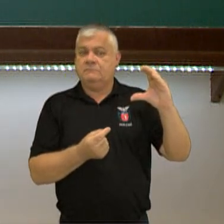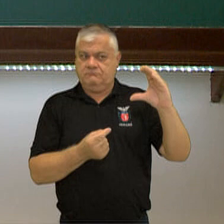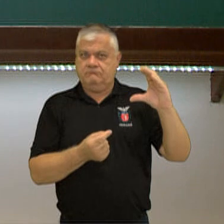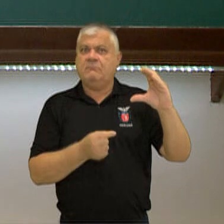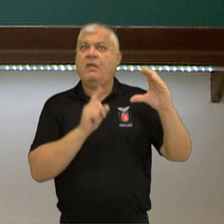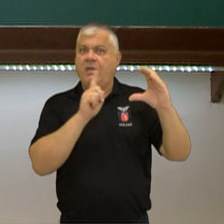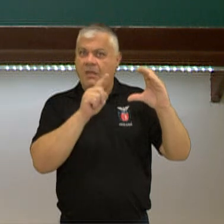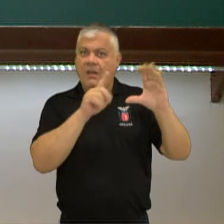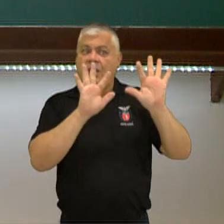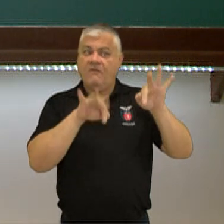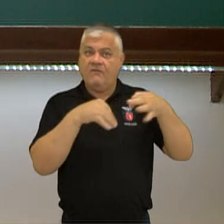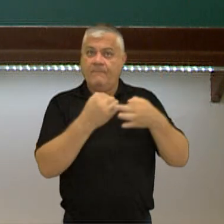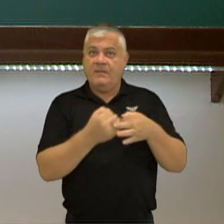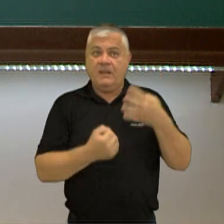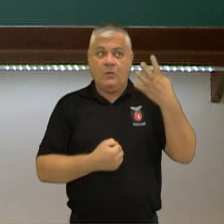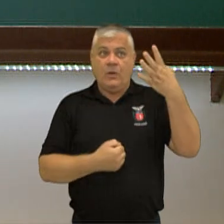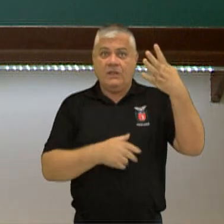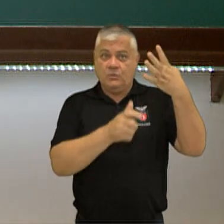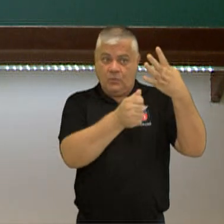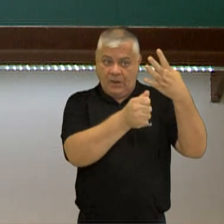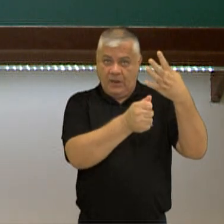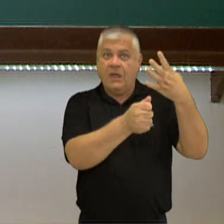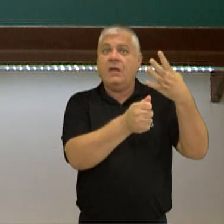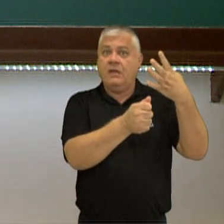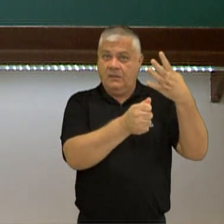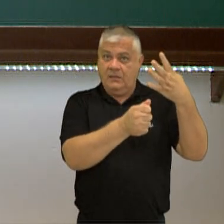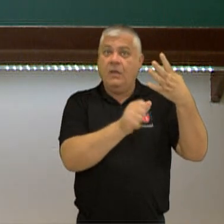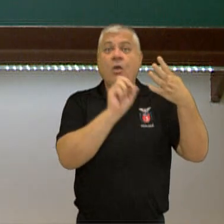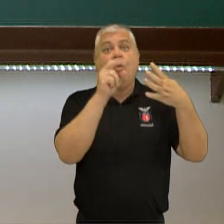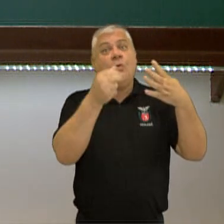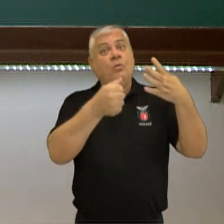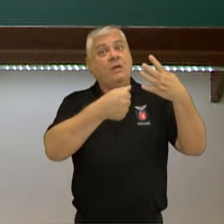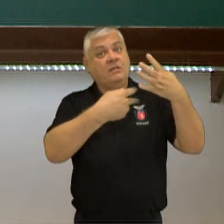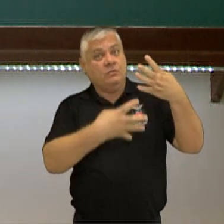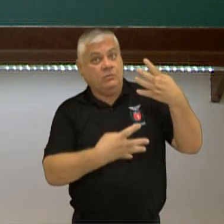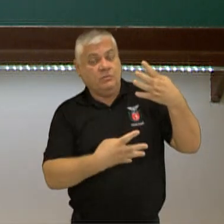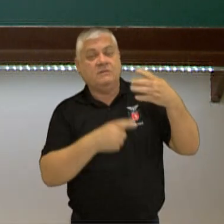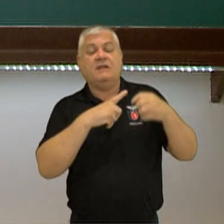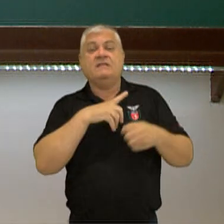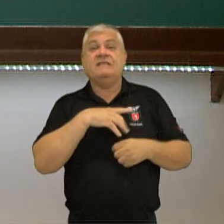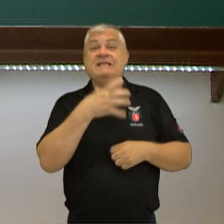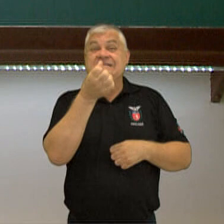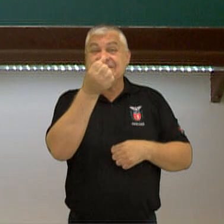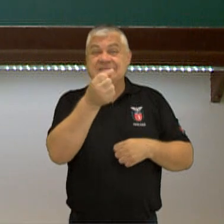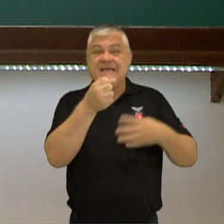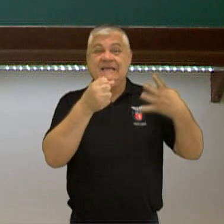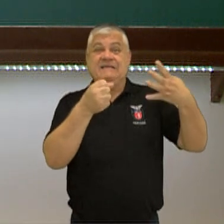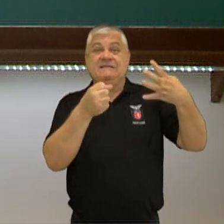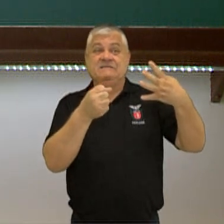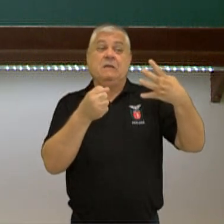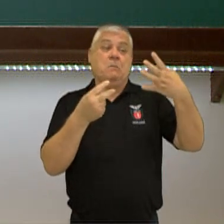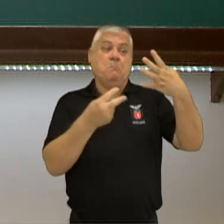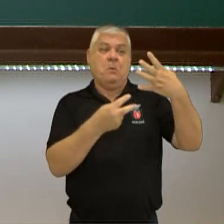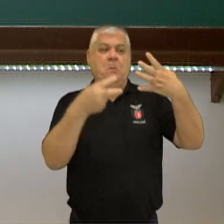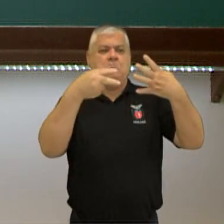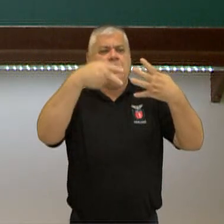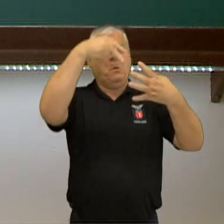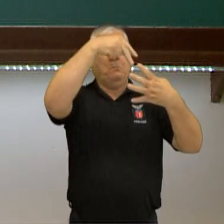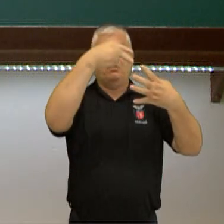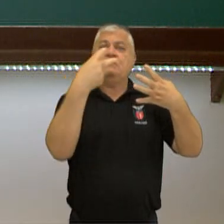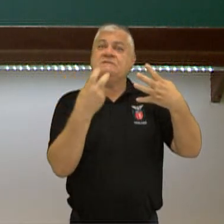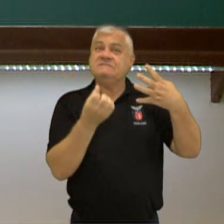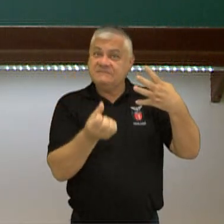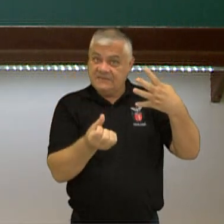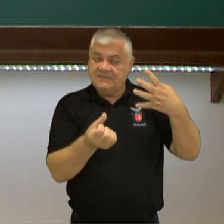parte da família 4A ou família 14. Ele possui 6 prótons no núcleo e